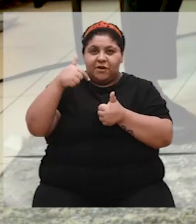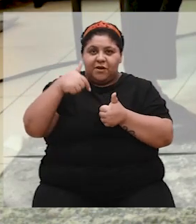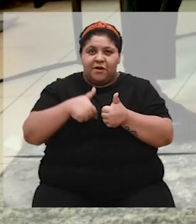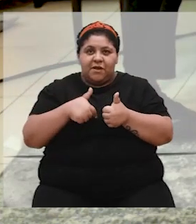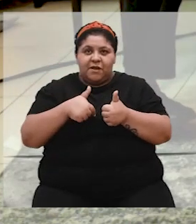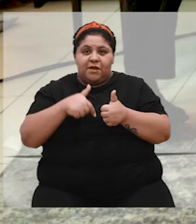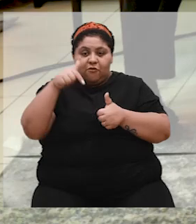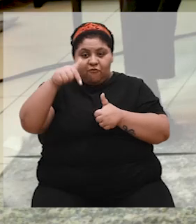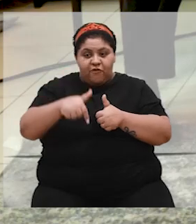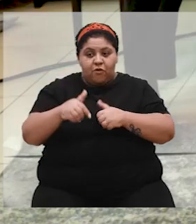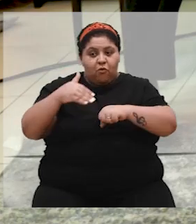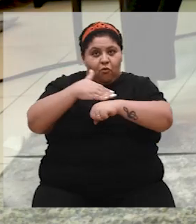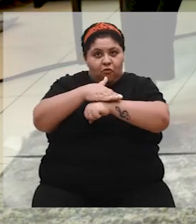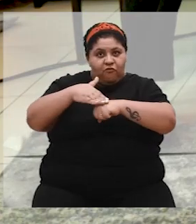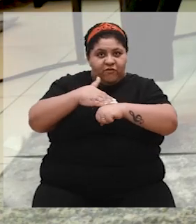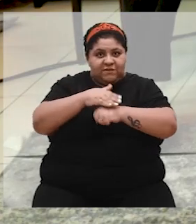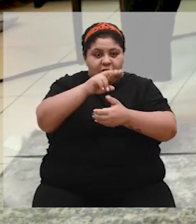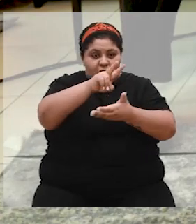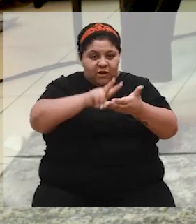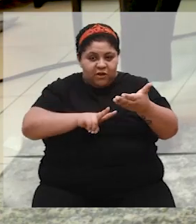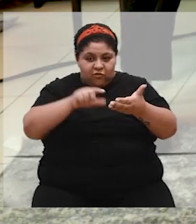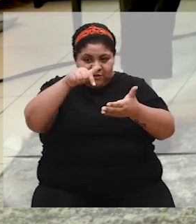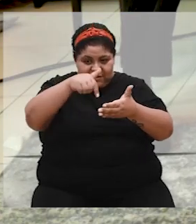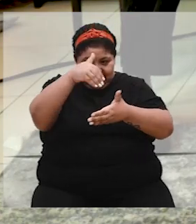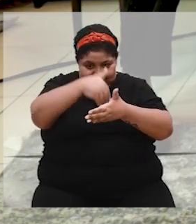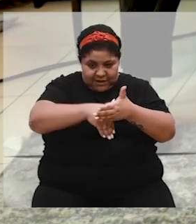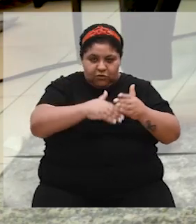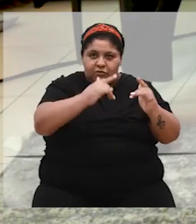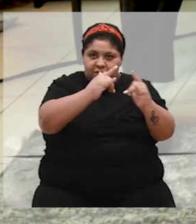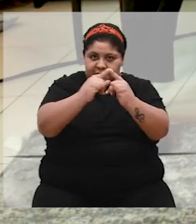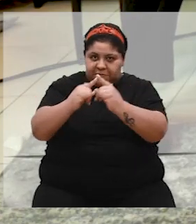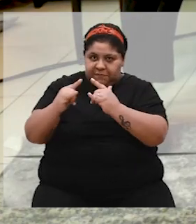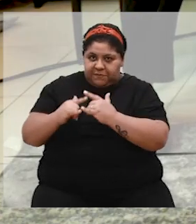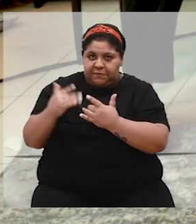quando eu venho encontrar com leitores aqui dentro do Festival do Quindim, é saber que